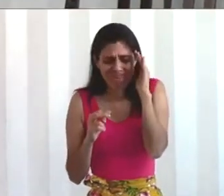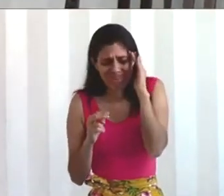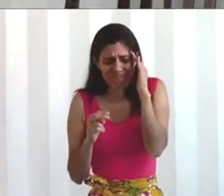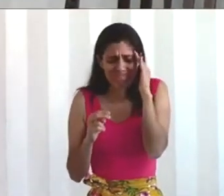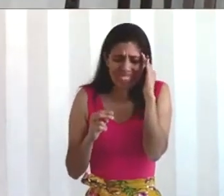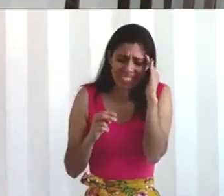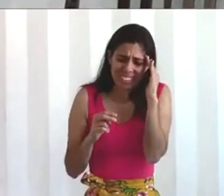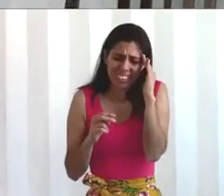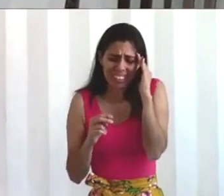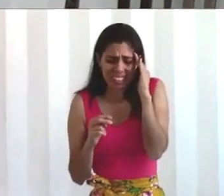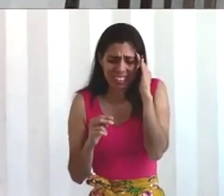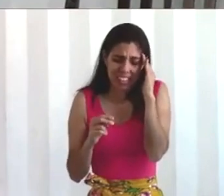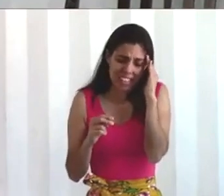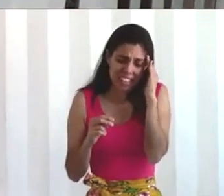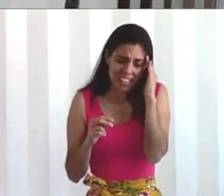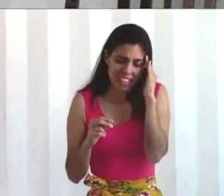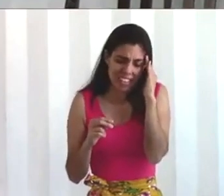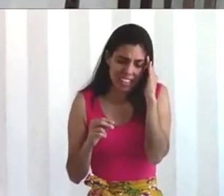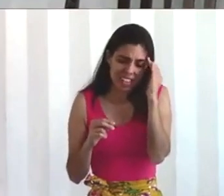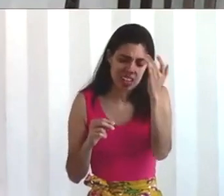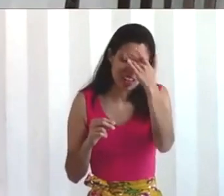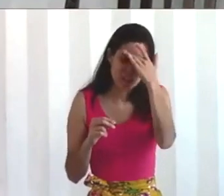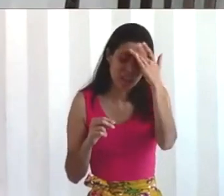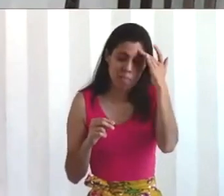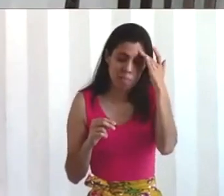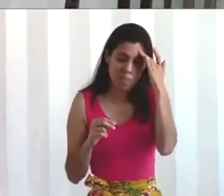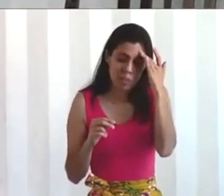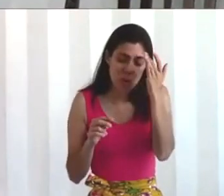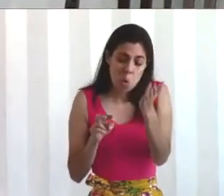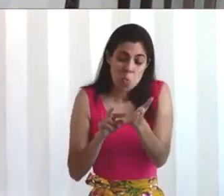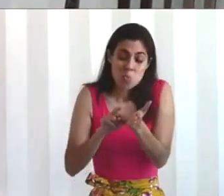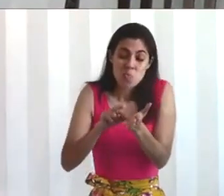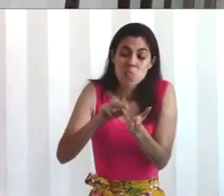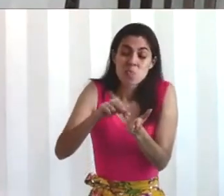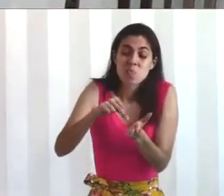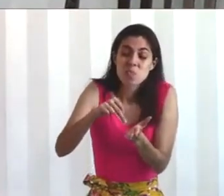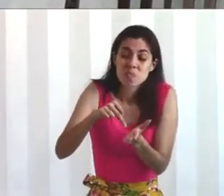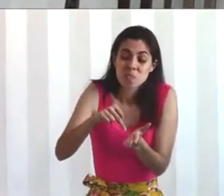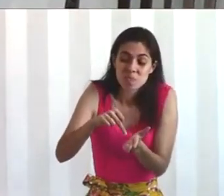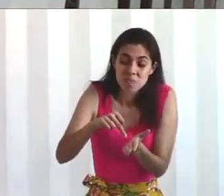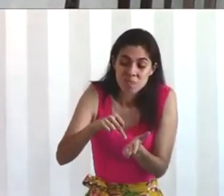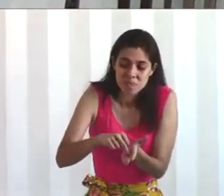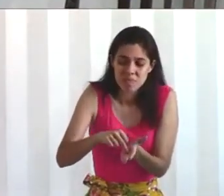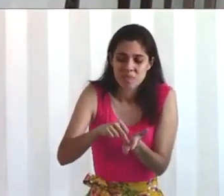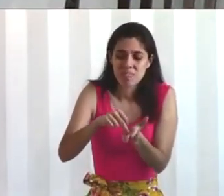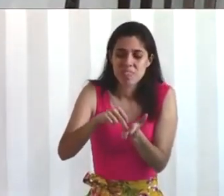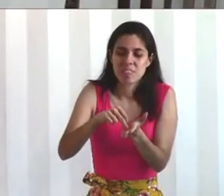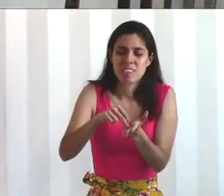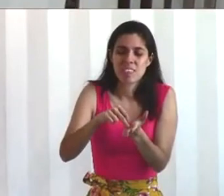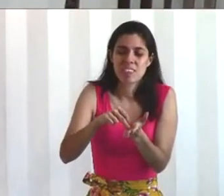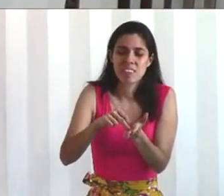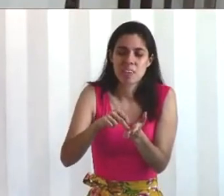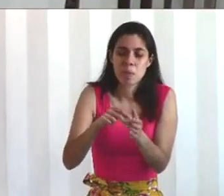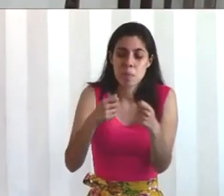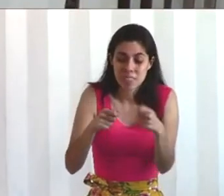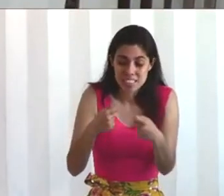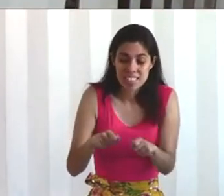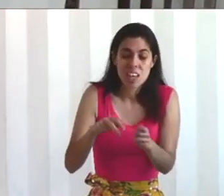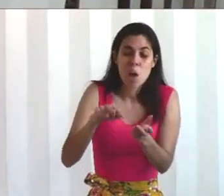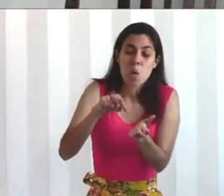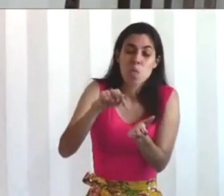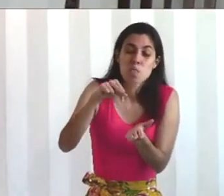por aqueles que estão a um passo de fazerem parte de uma igreja genuinamente cristã,